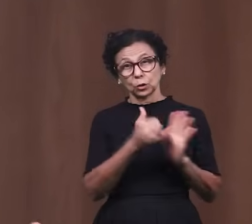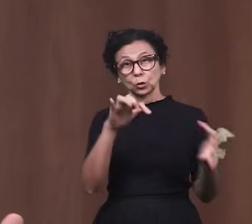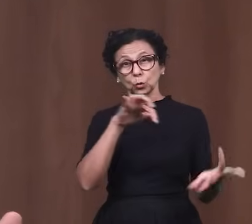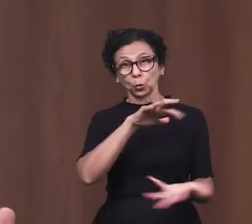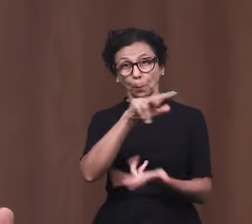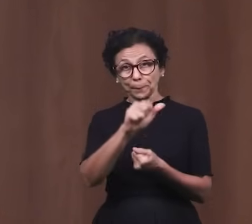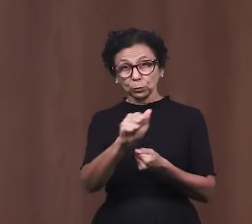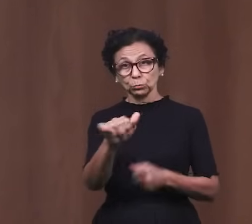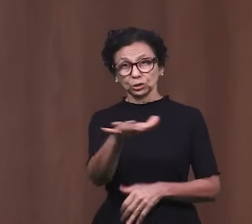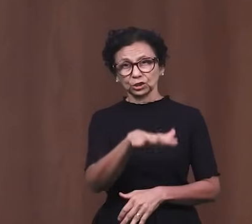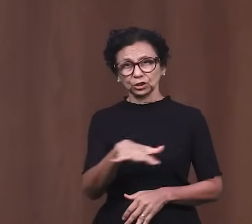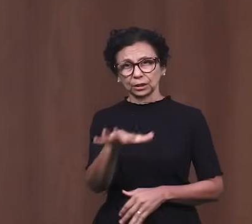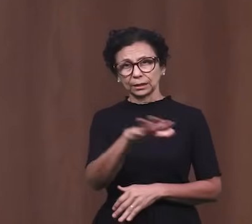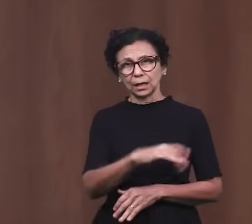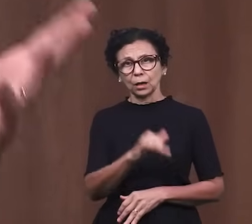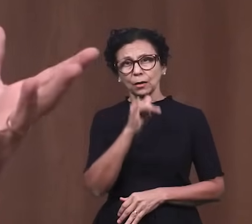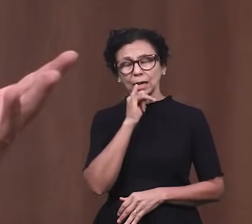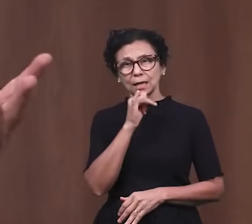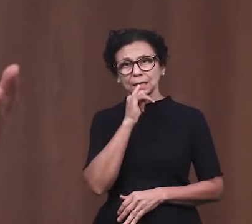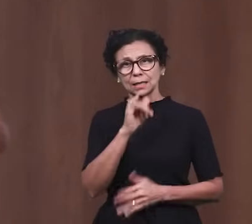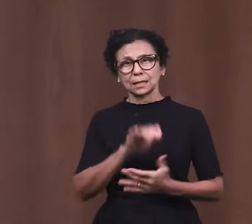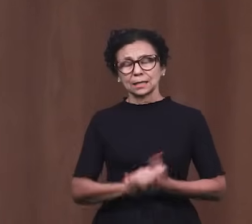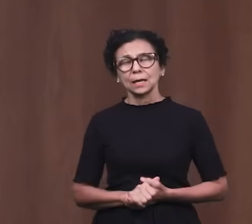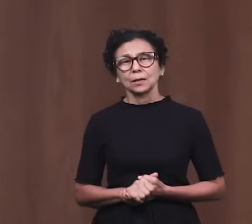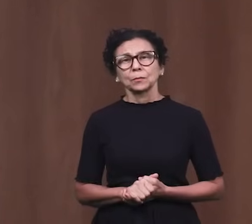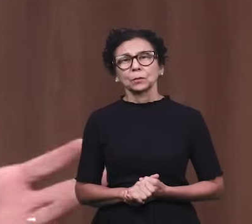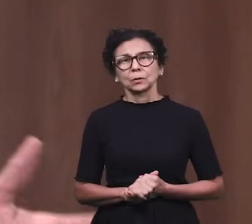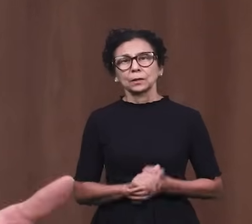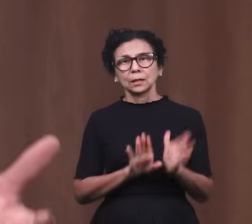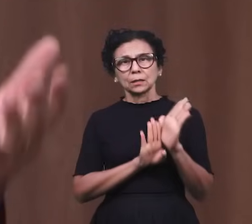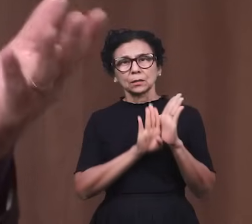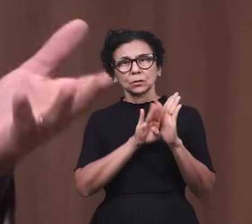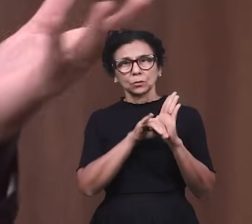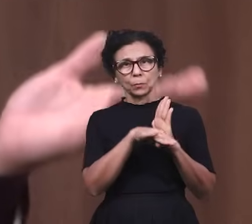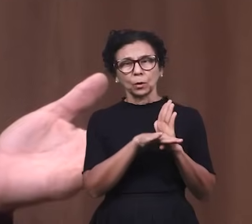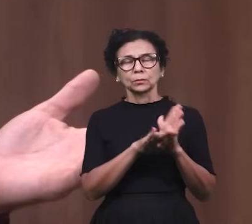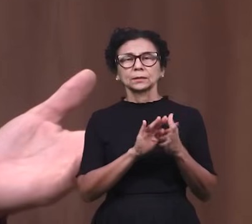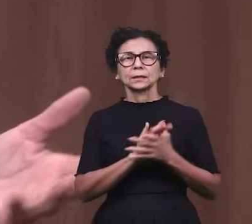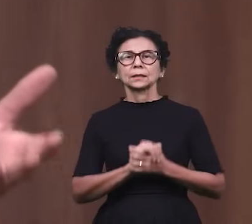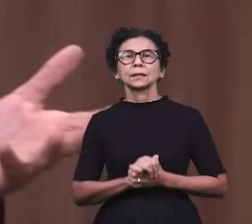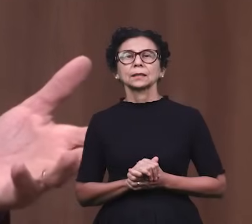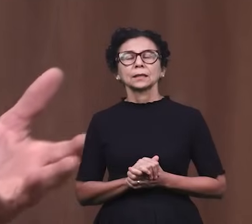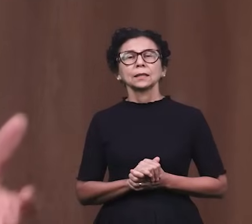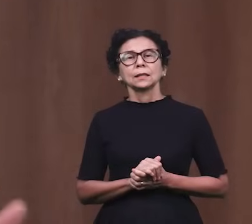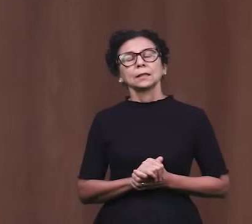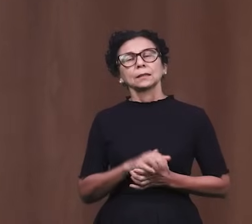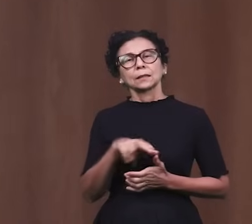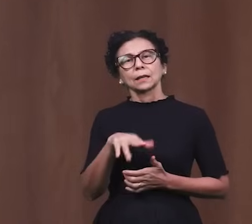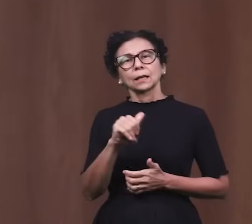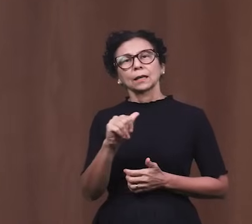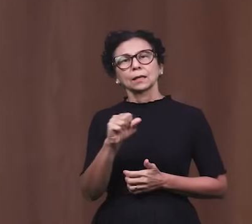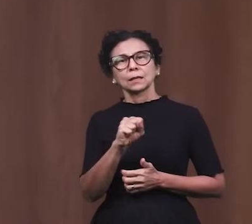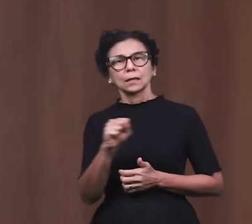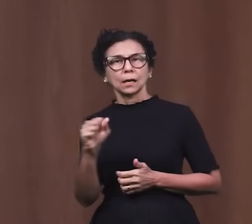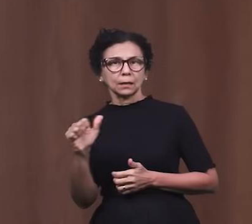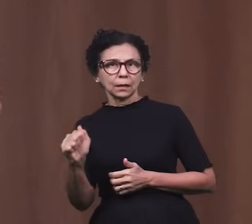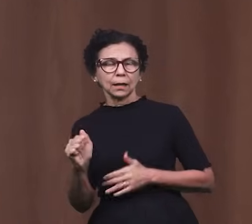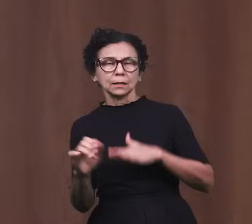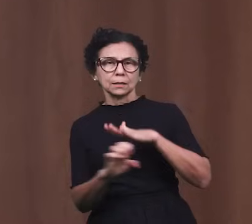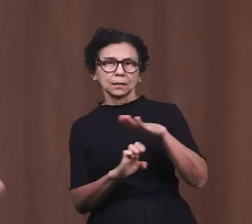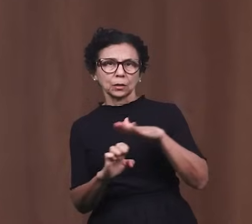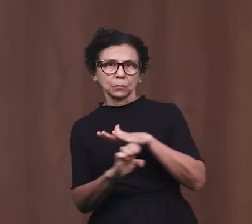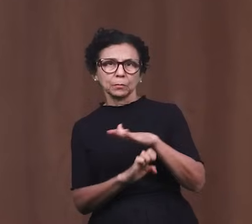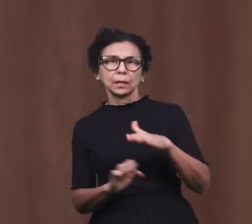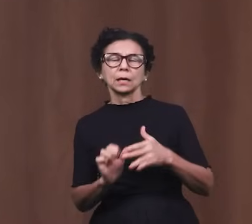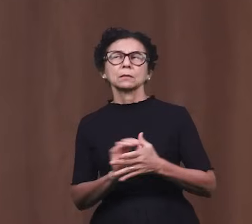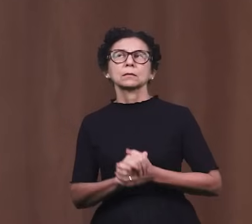nós vimos no mercado financeiro como um todo no mundo, e aí eu vou citar aqui um exemplo de bolsa americana, que é a Nasdaq, foram justamente as empresas de tecnologia